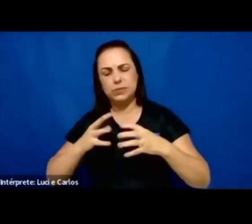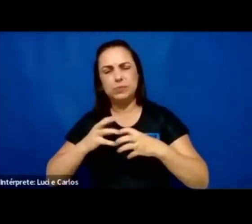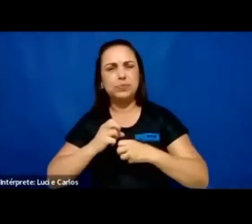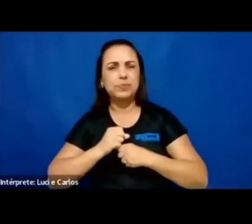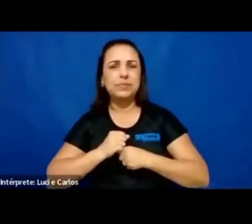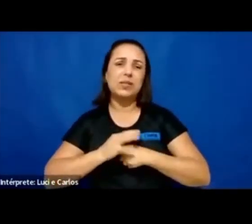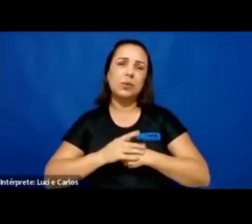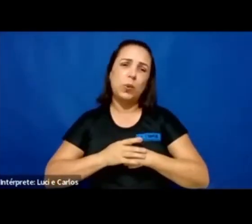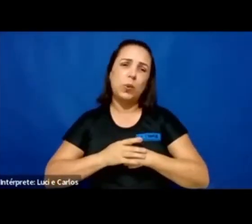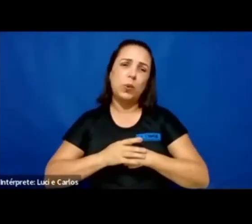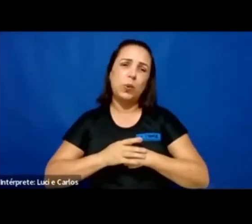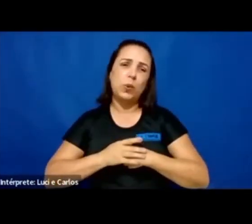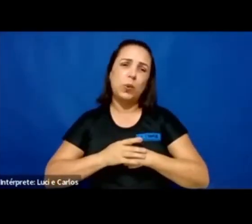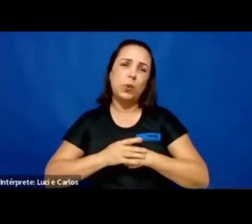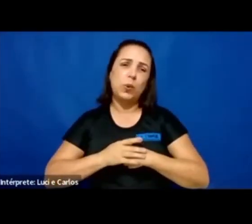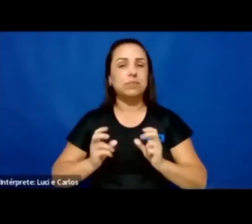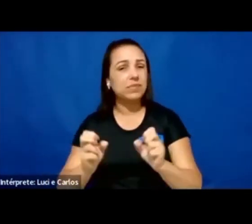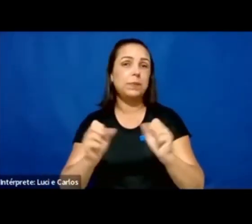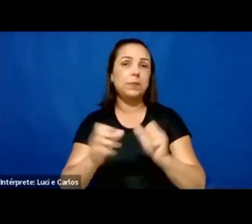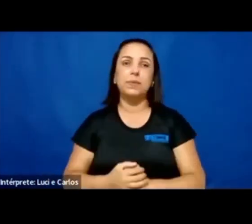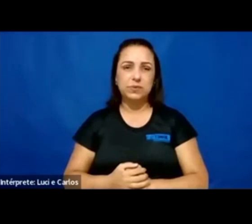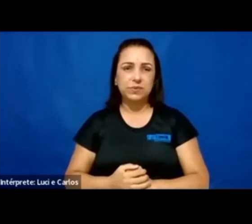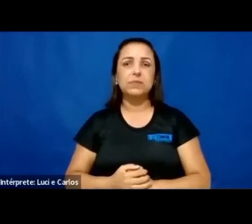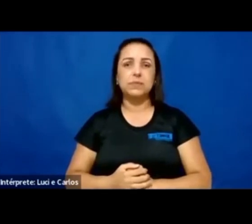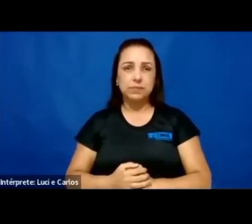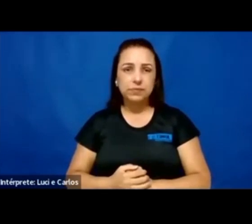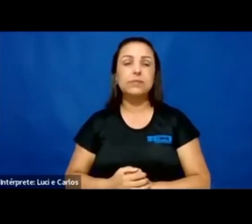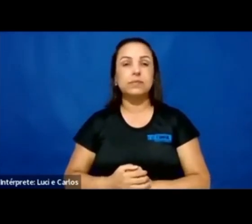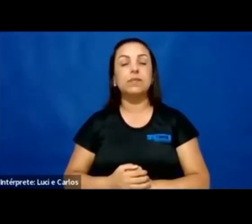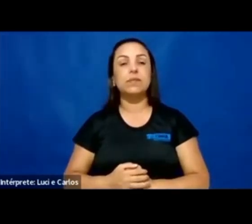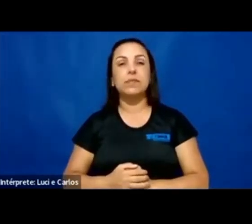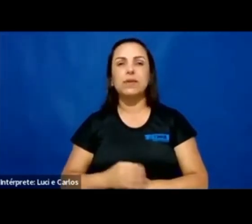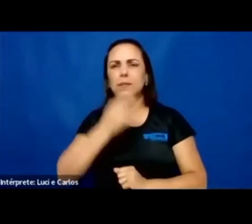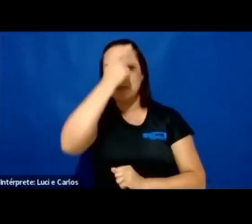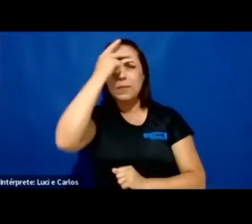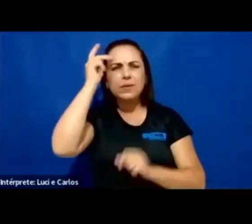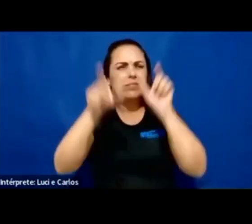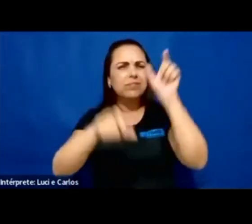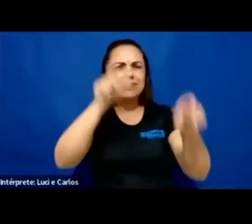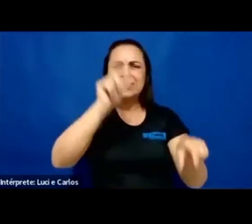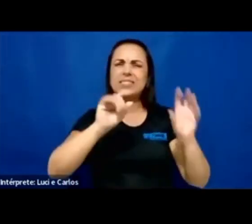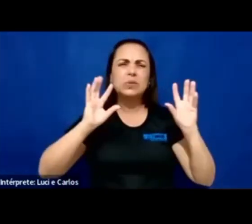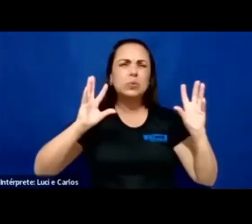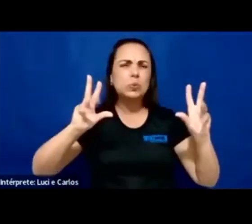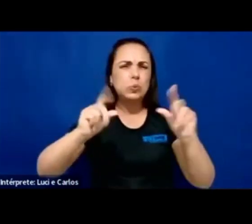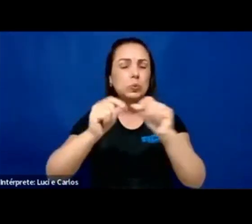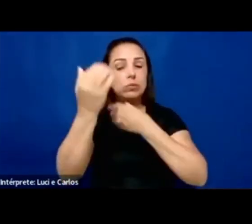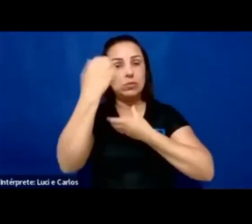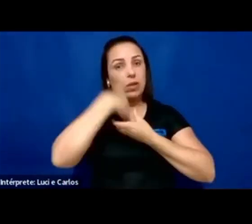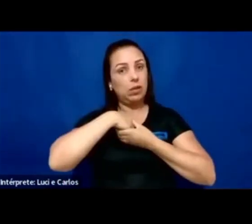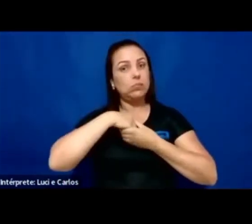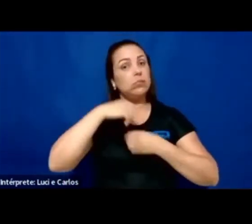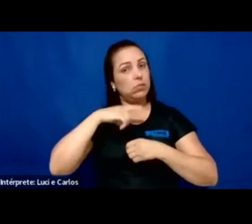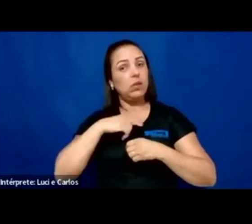quem está aqui me assistindo, Orlando, seu Carlos, todo mundo tem células cancerígenas todos os dias. Só que você tem um sistema imune que